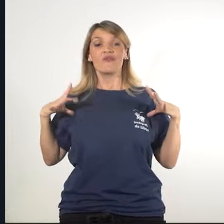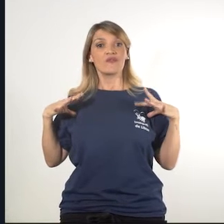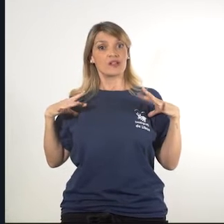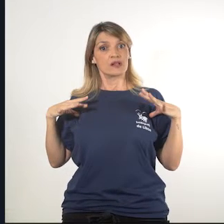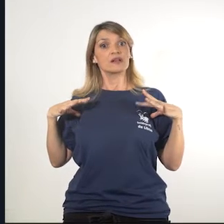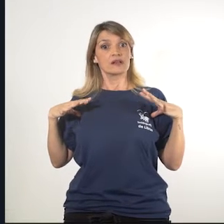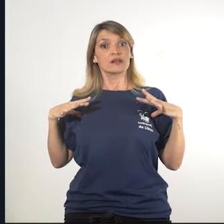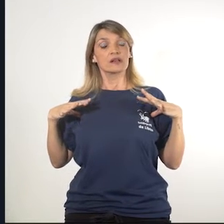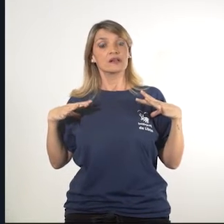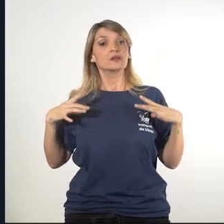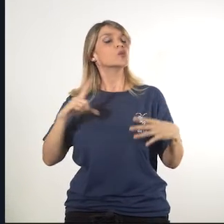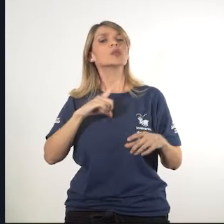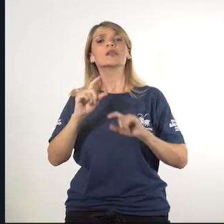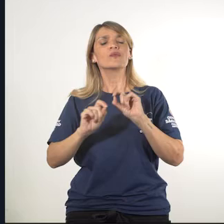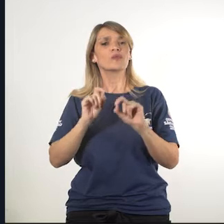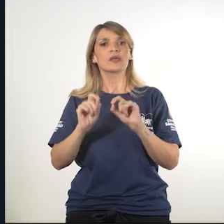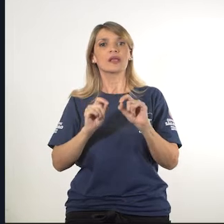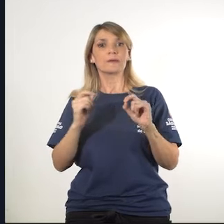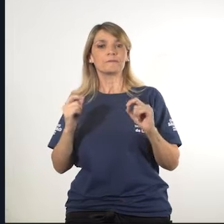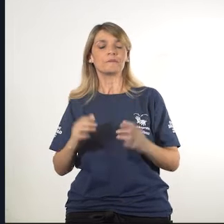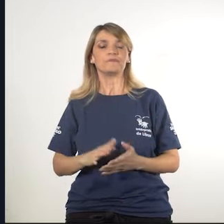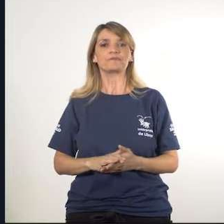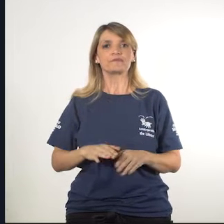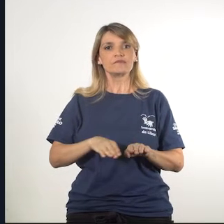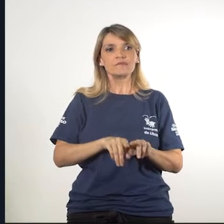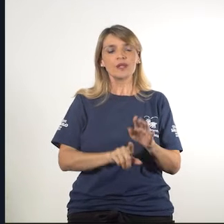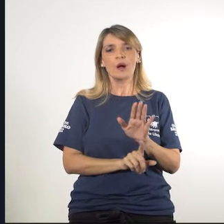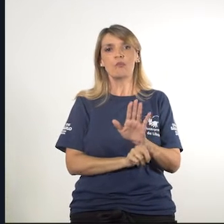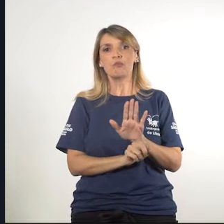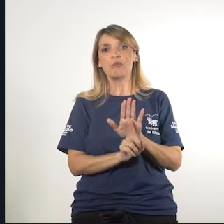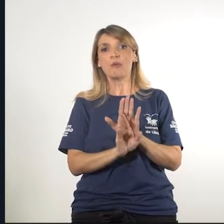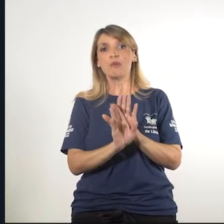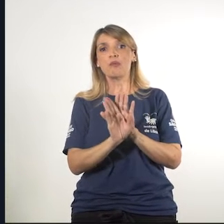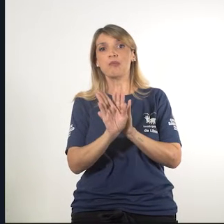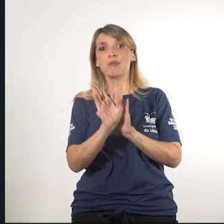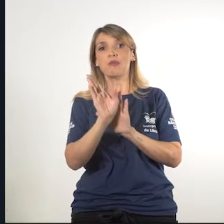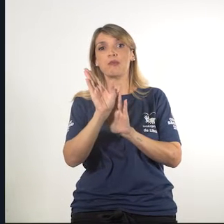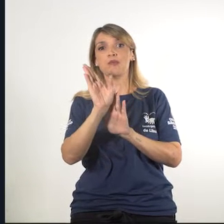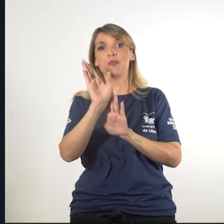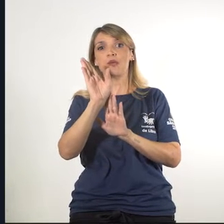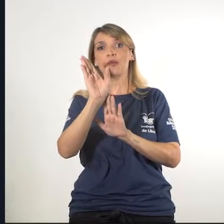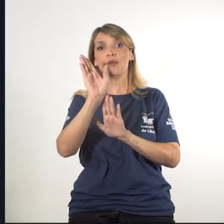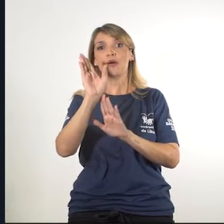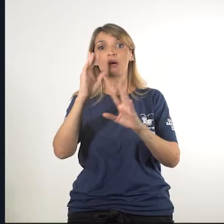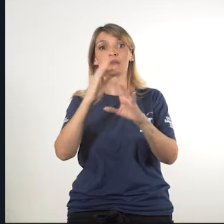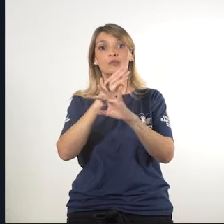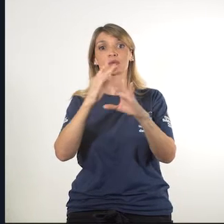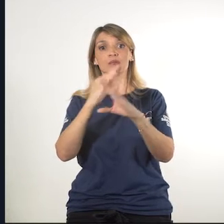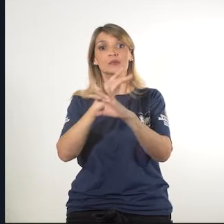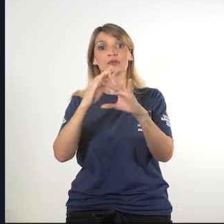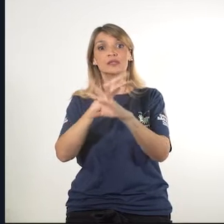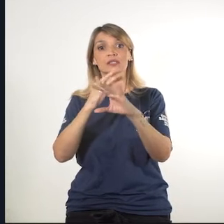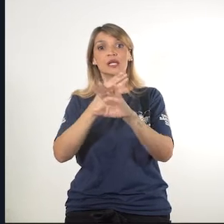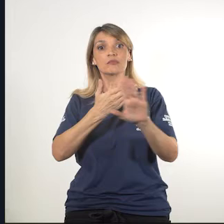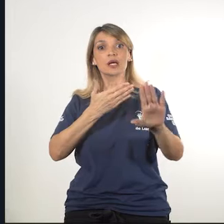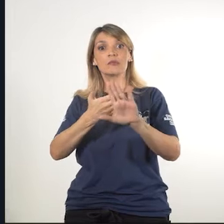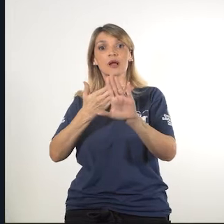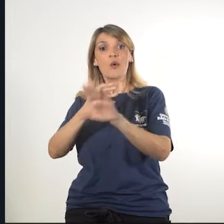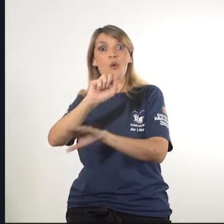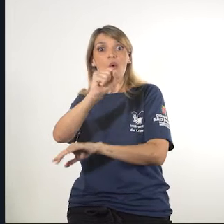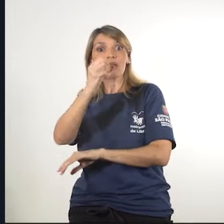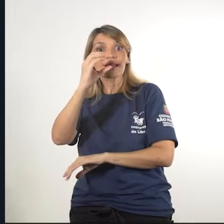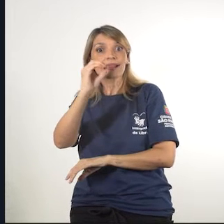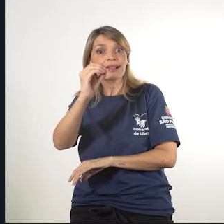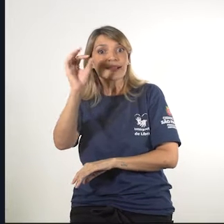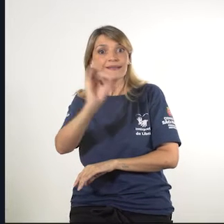nós chegamos ao indicador de mobilidade e de isolamento em